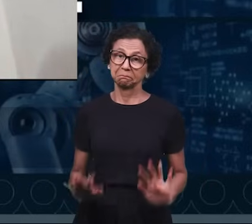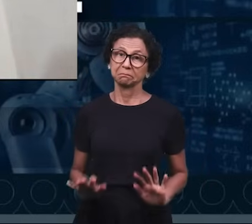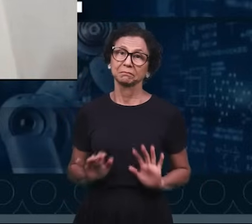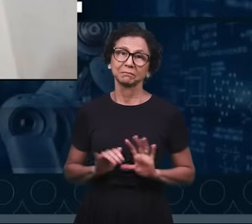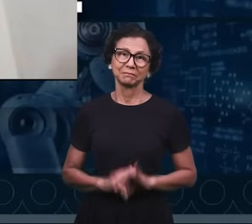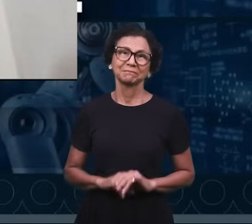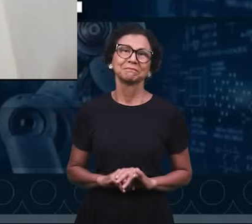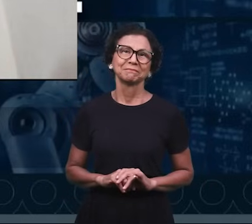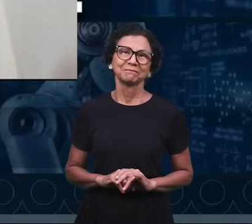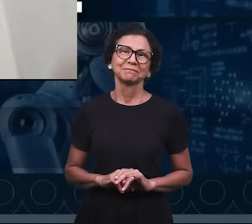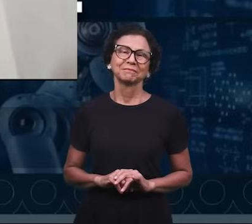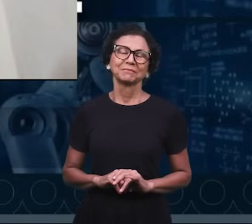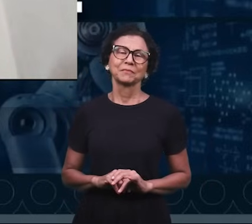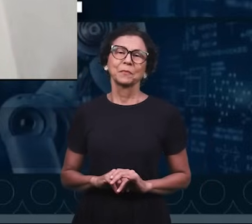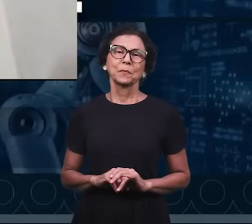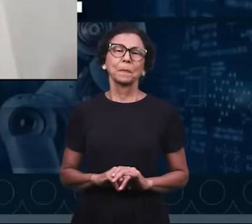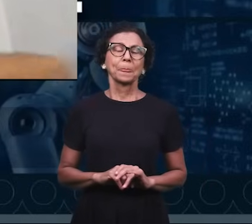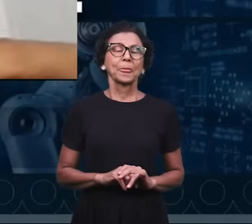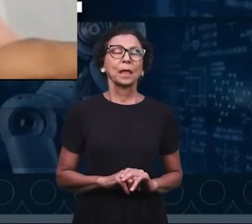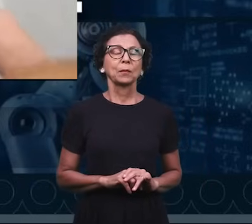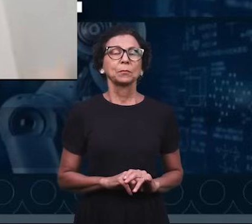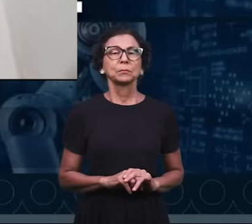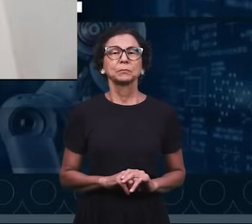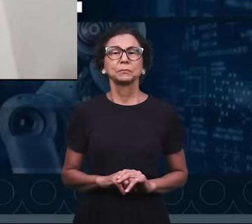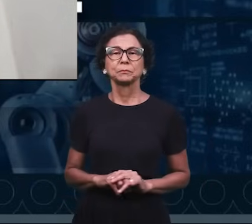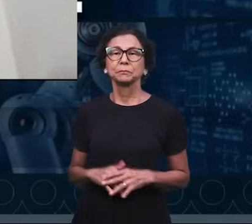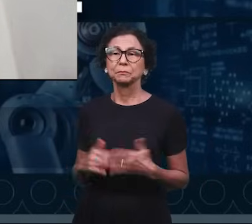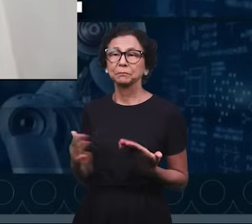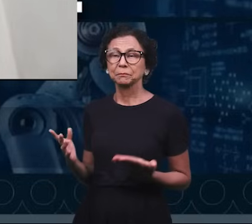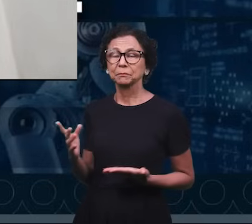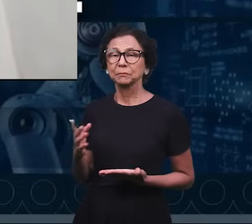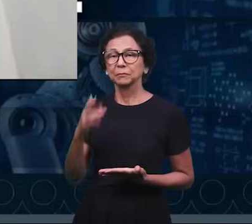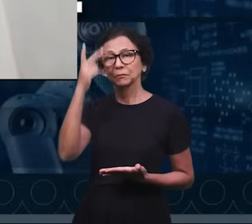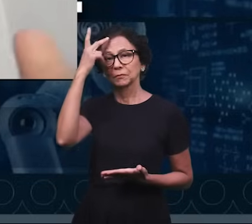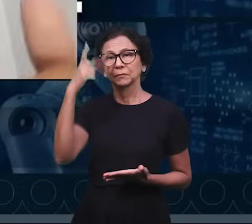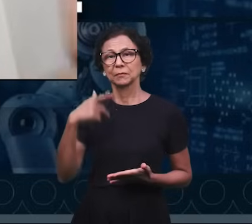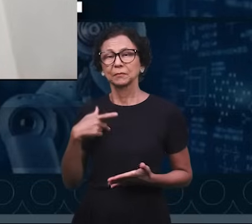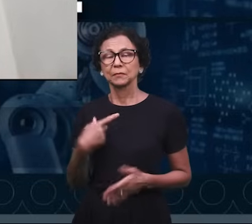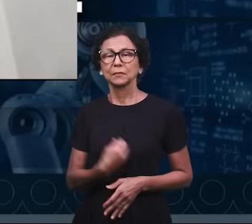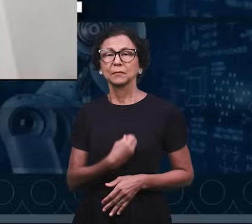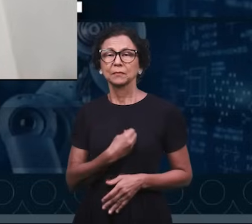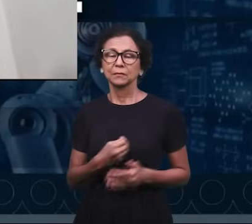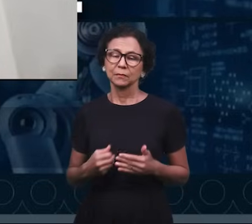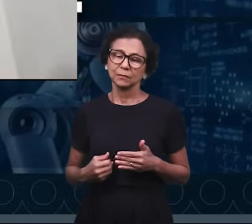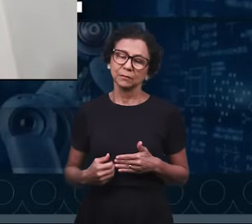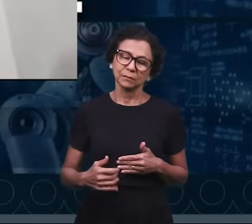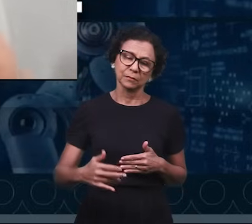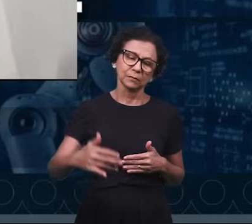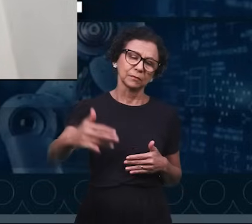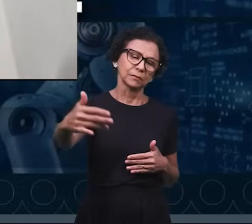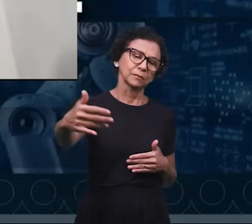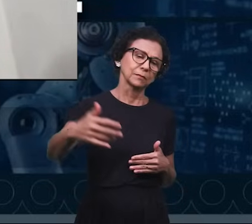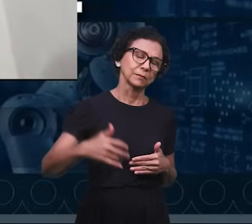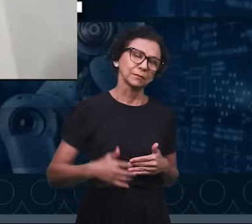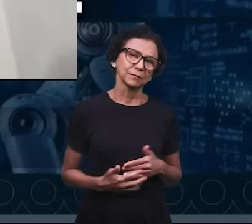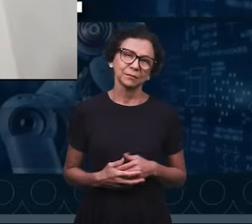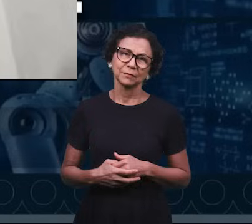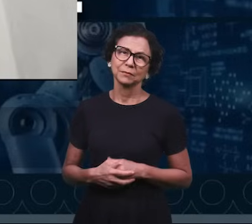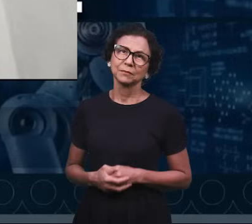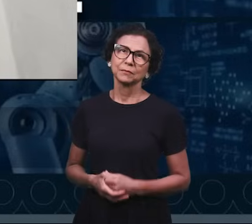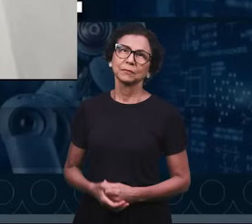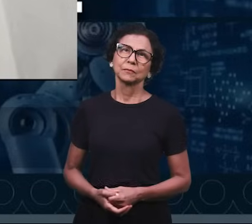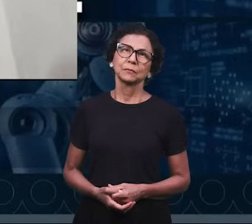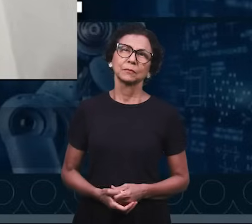para que o homem ele tenha uma maior longevidade. E outra coisa, né, que ainda está